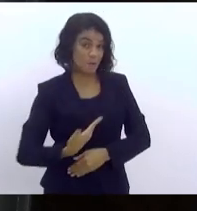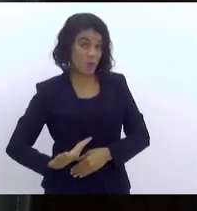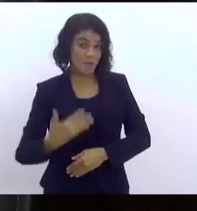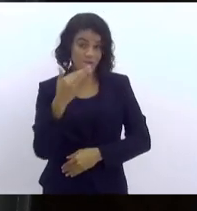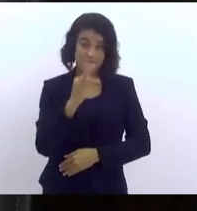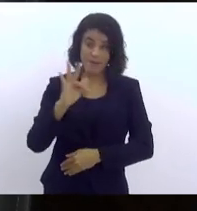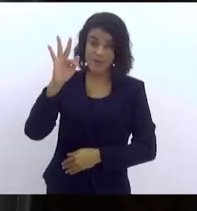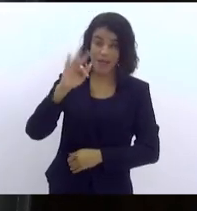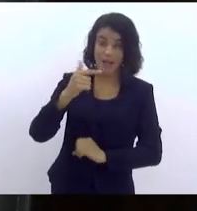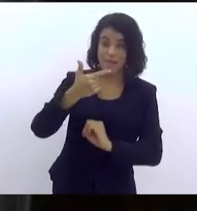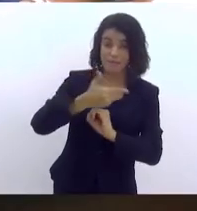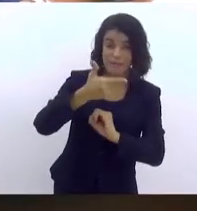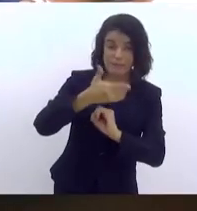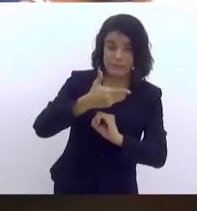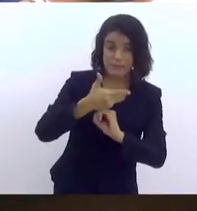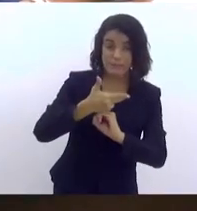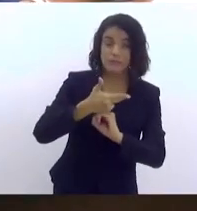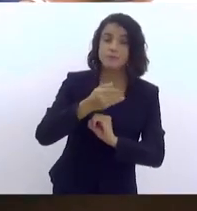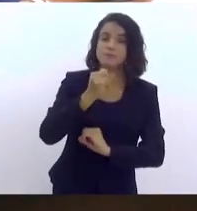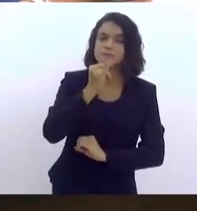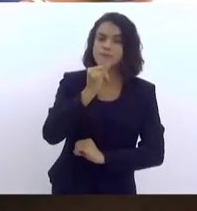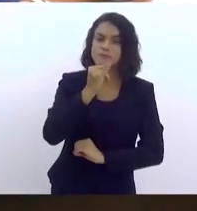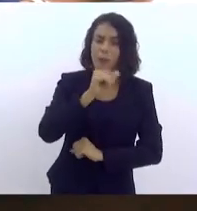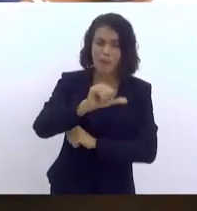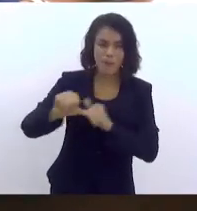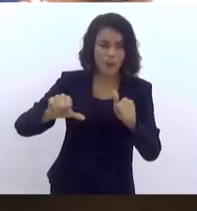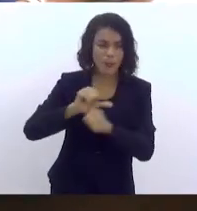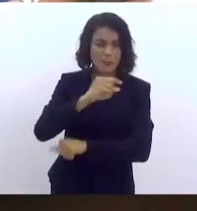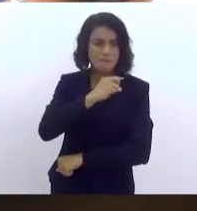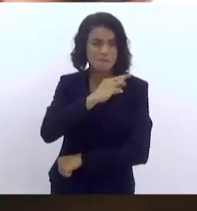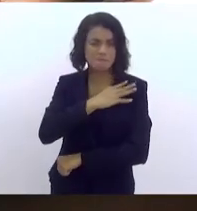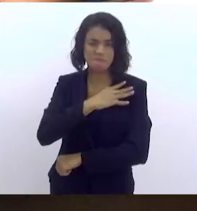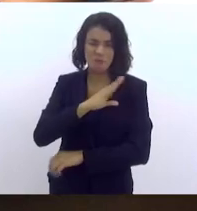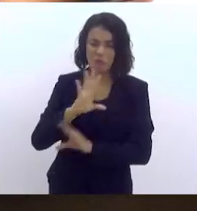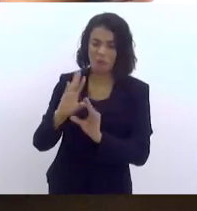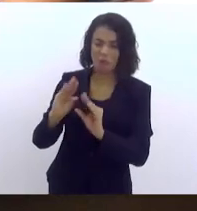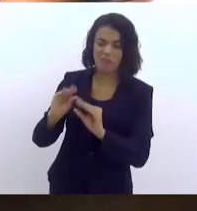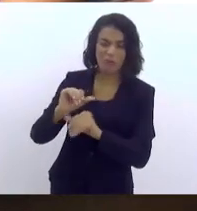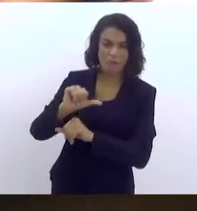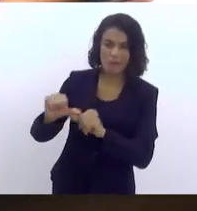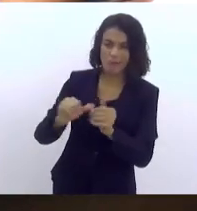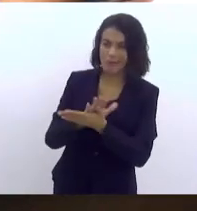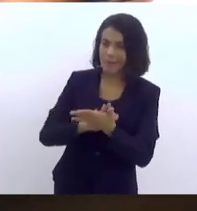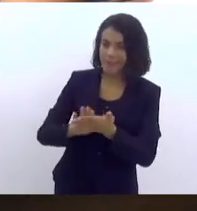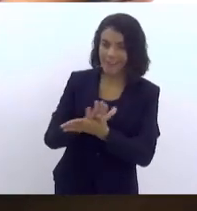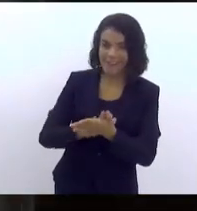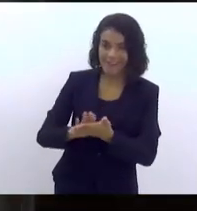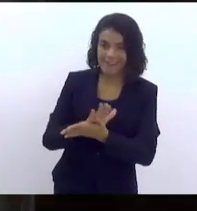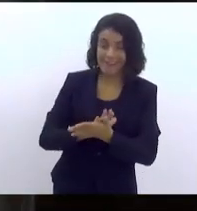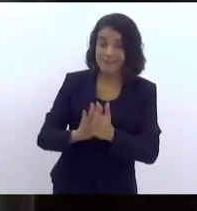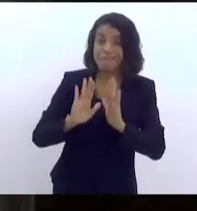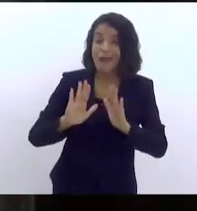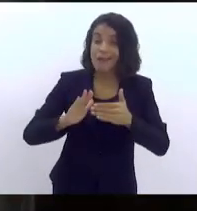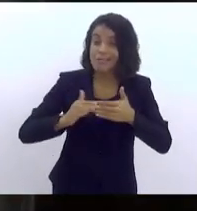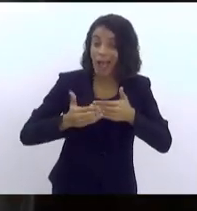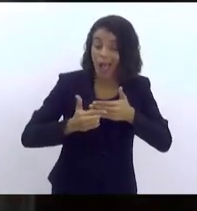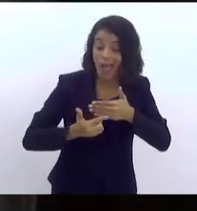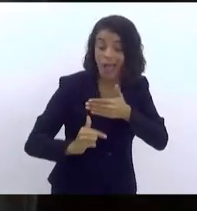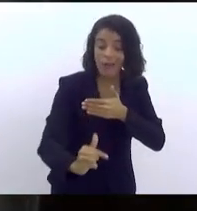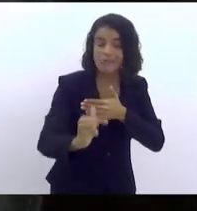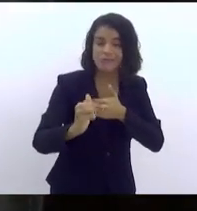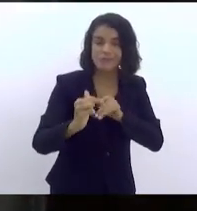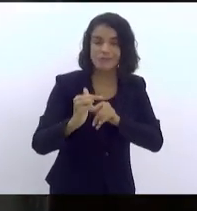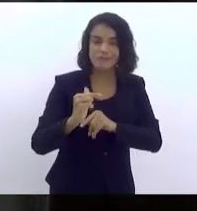federais como Pedro II a reforma do ensino médio não chegou e a consequência disso é